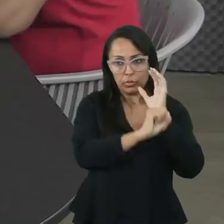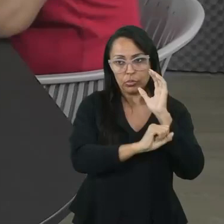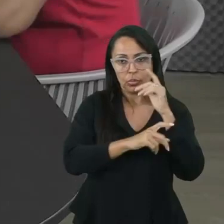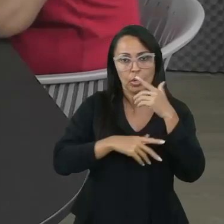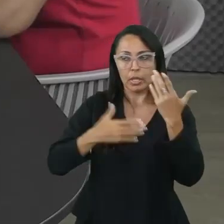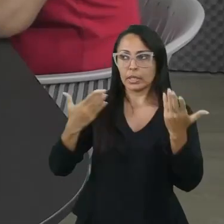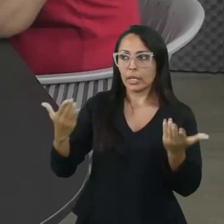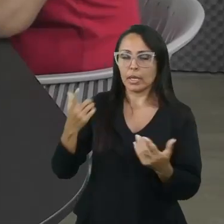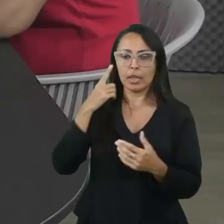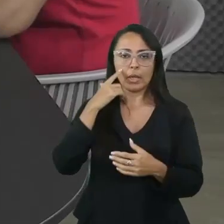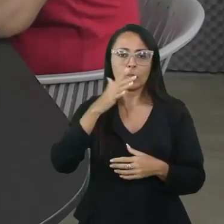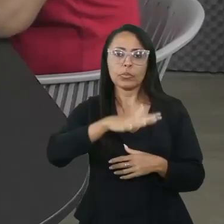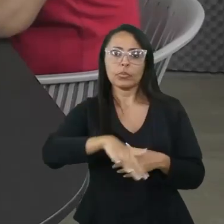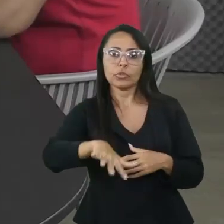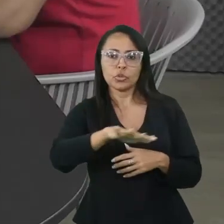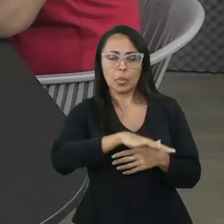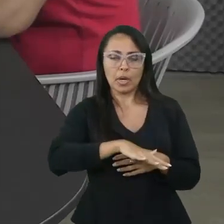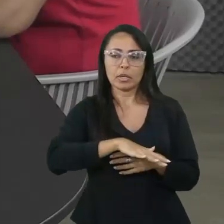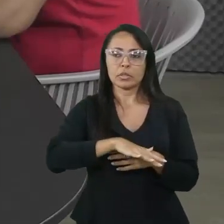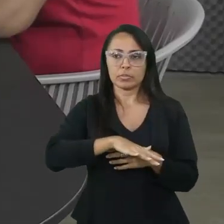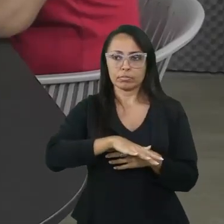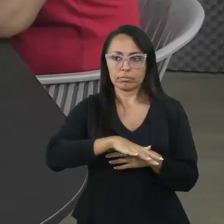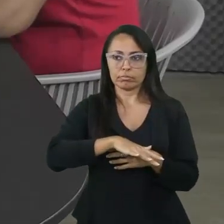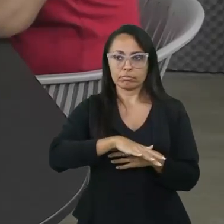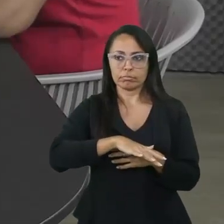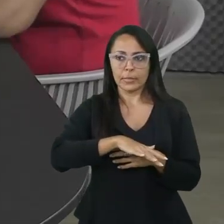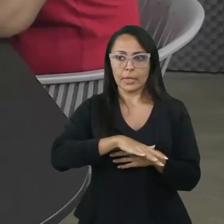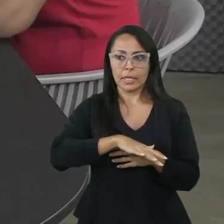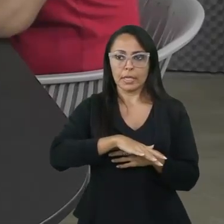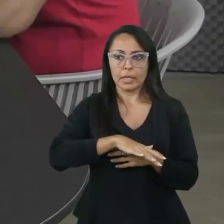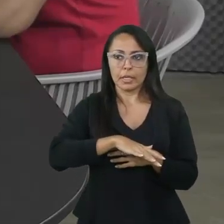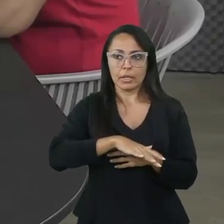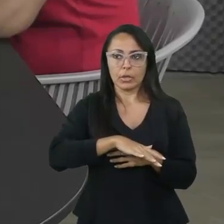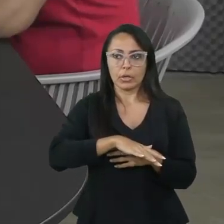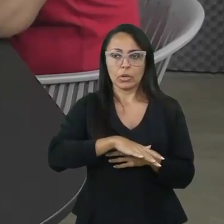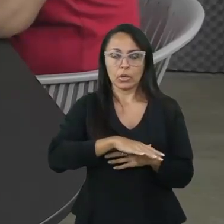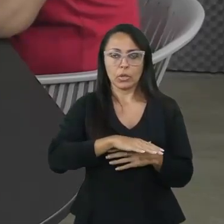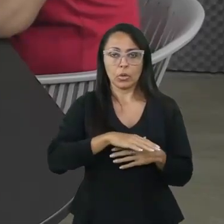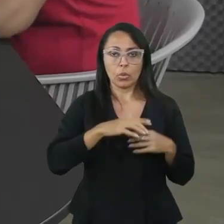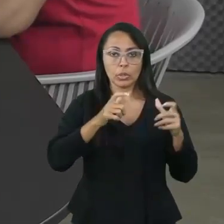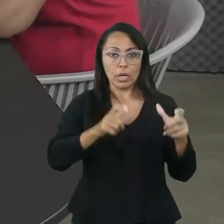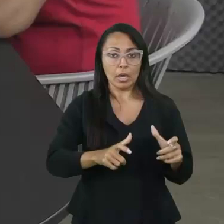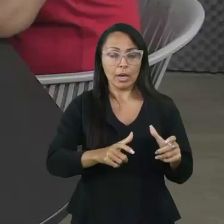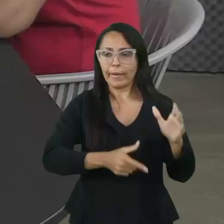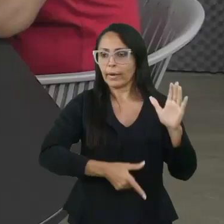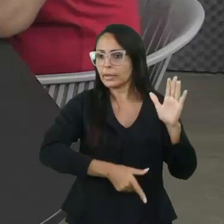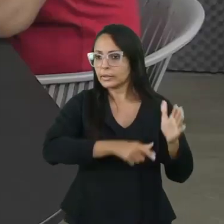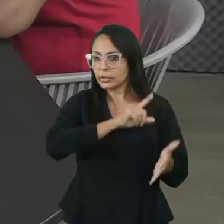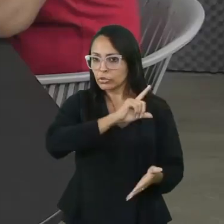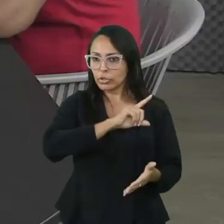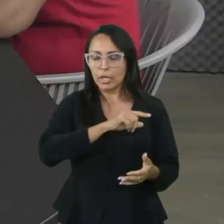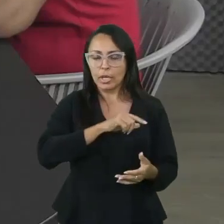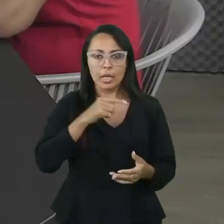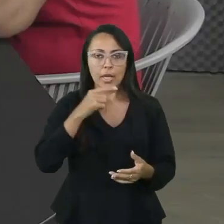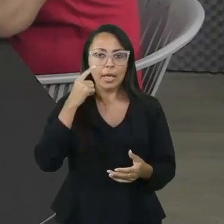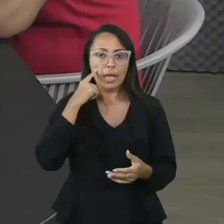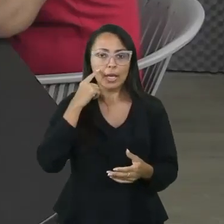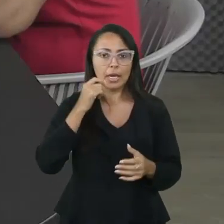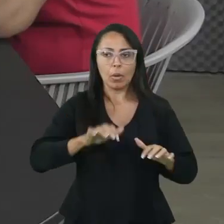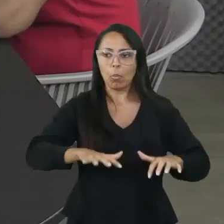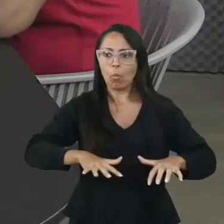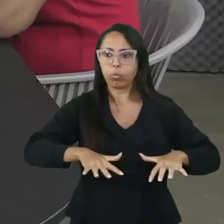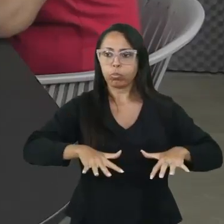um espaço é um espaço aterrado, onde antes era um alagado,